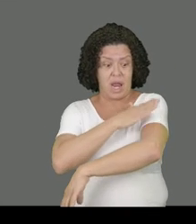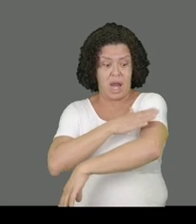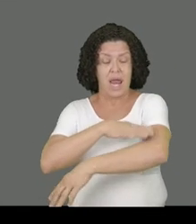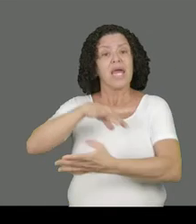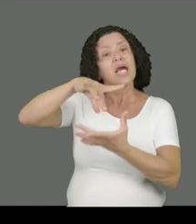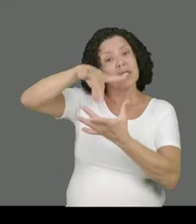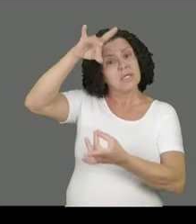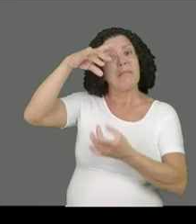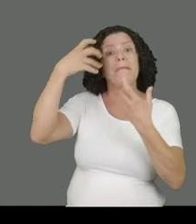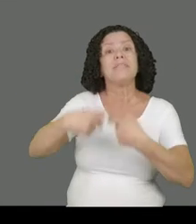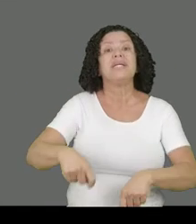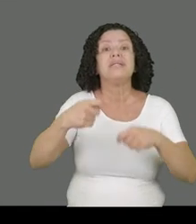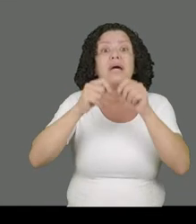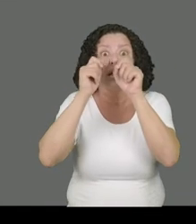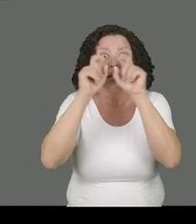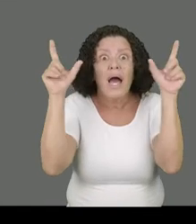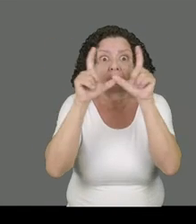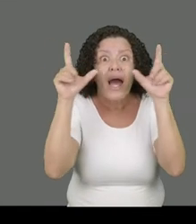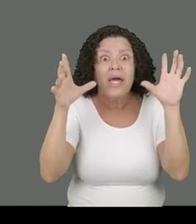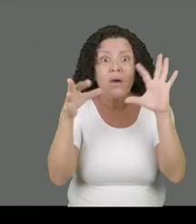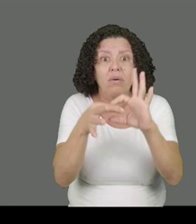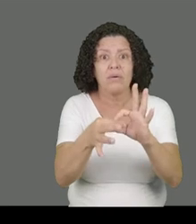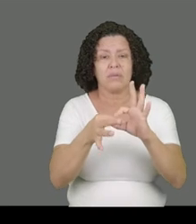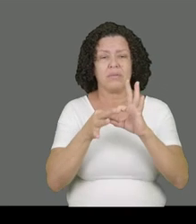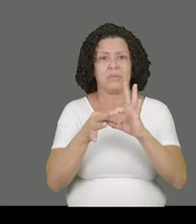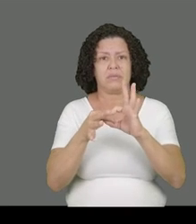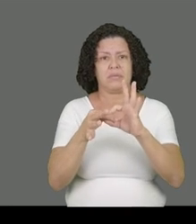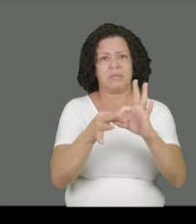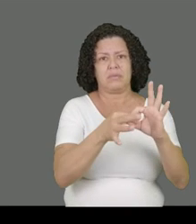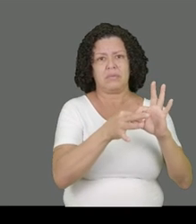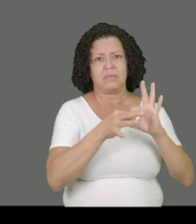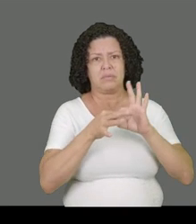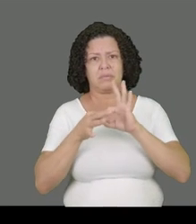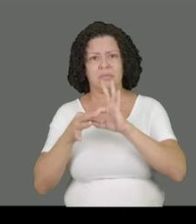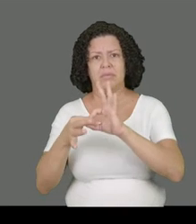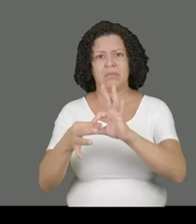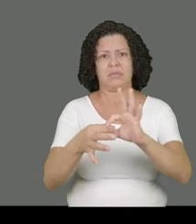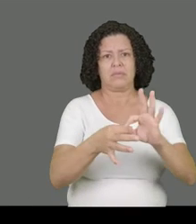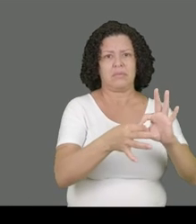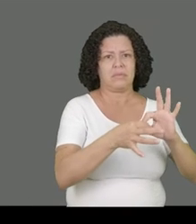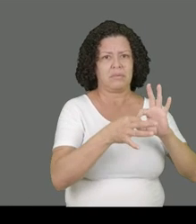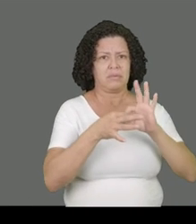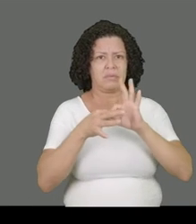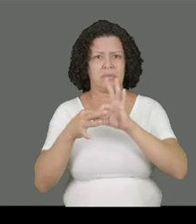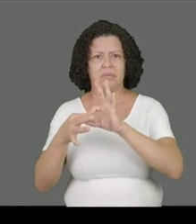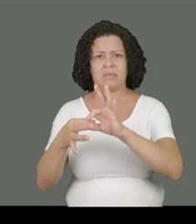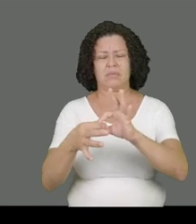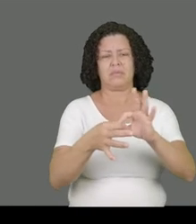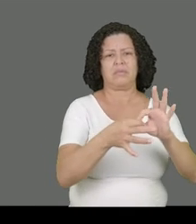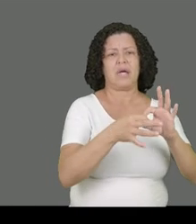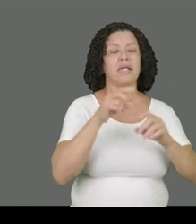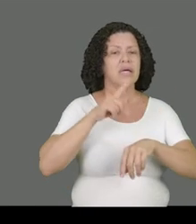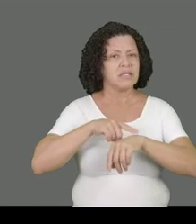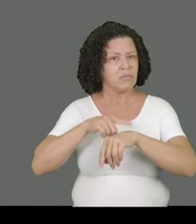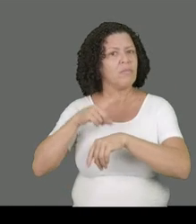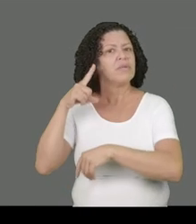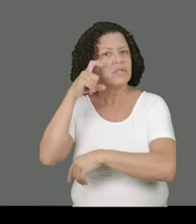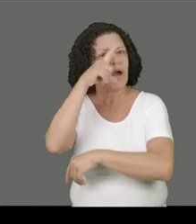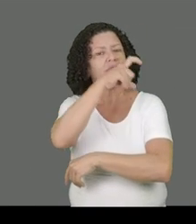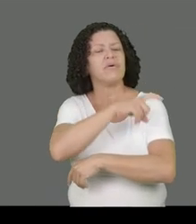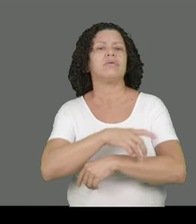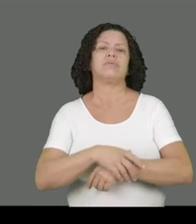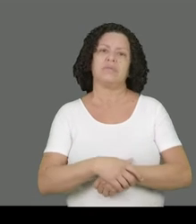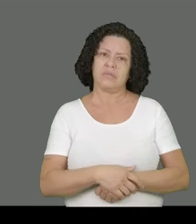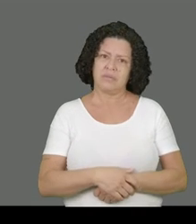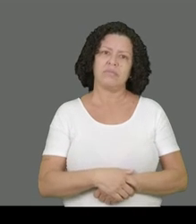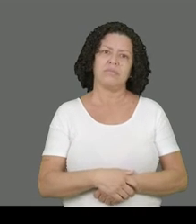mas é necessário que vossa atenção e união façam-se presentes nessas horas extremamente